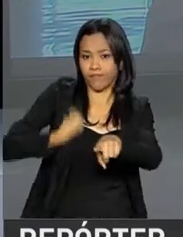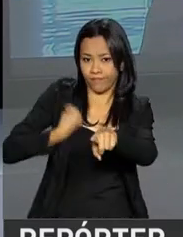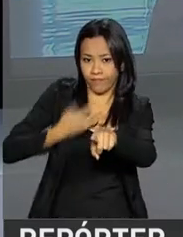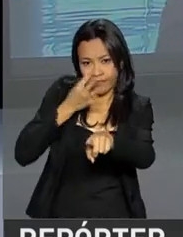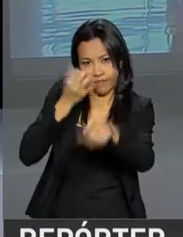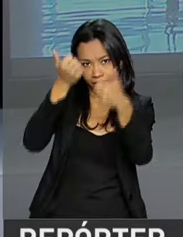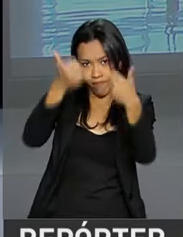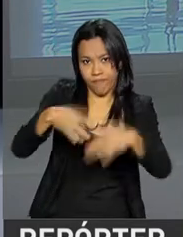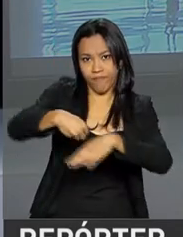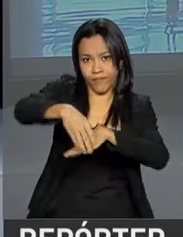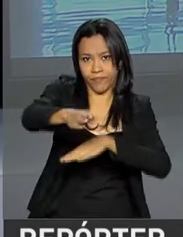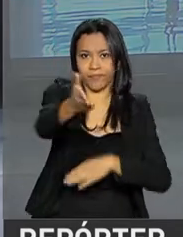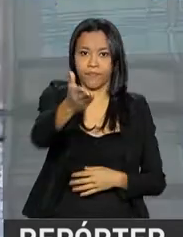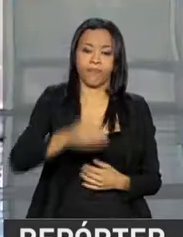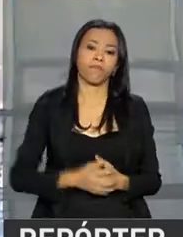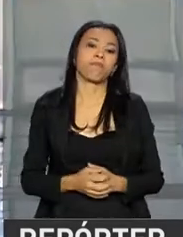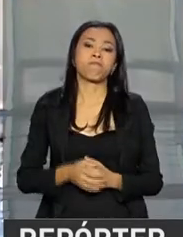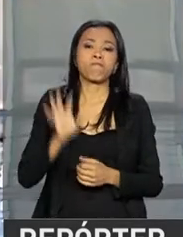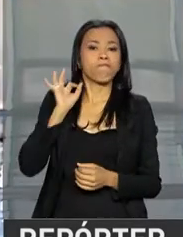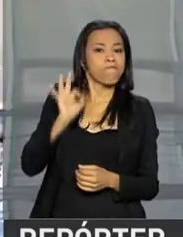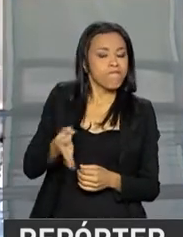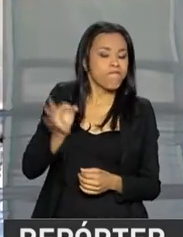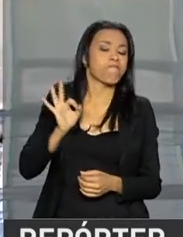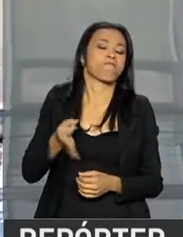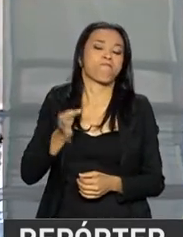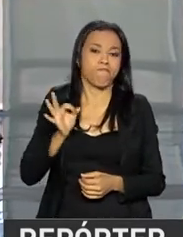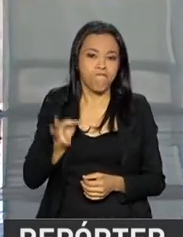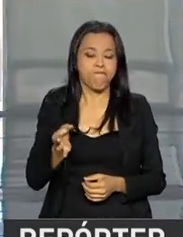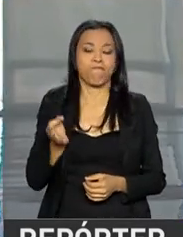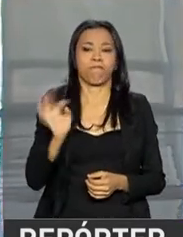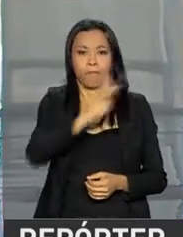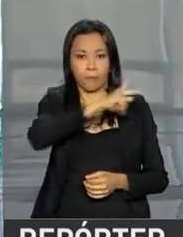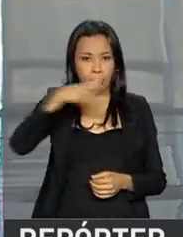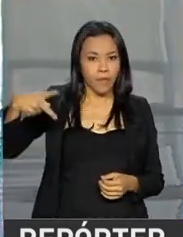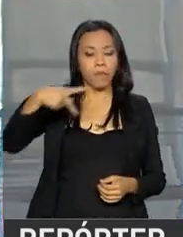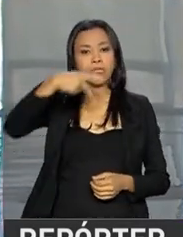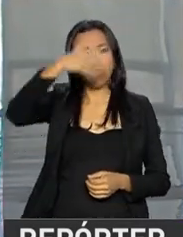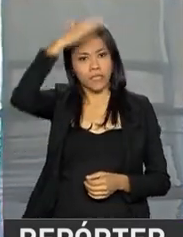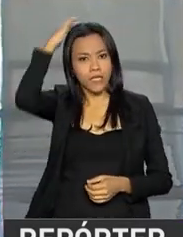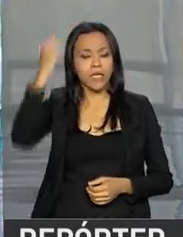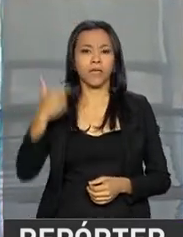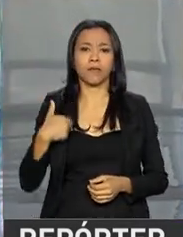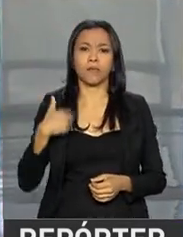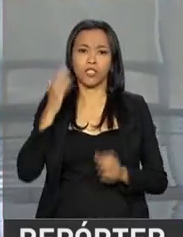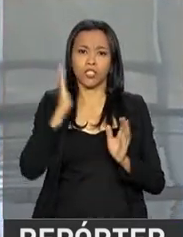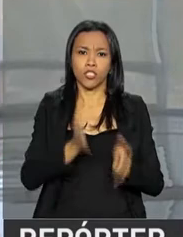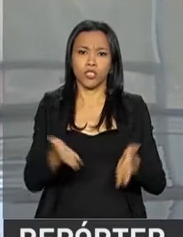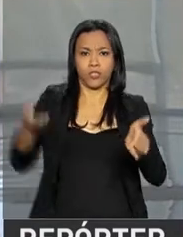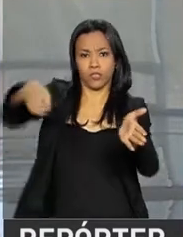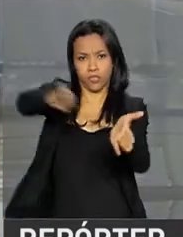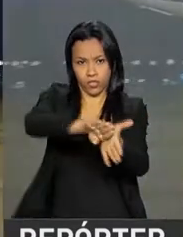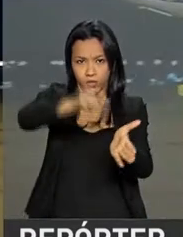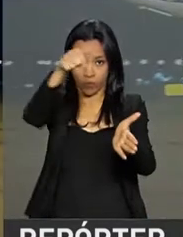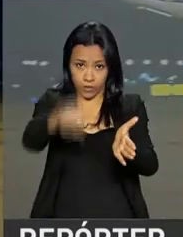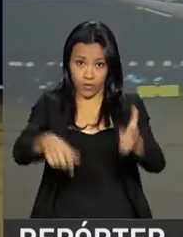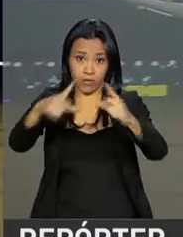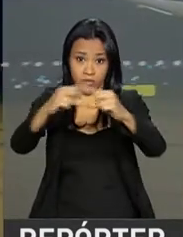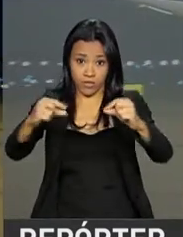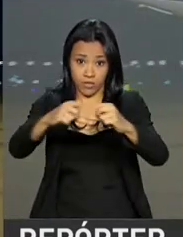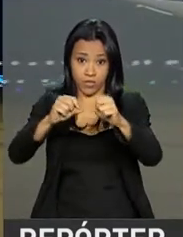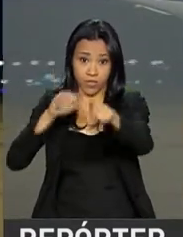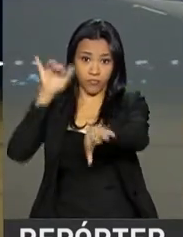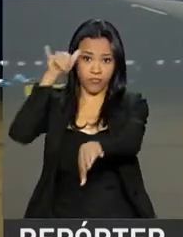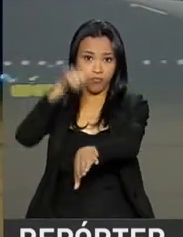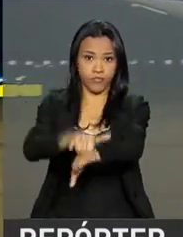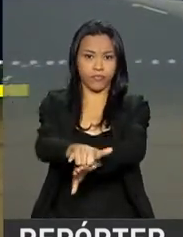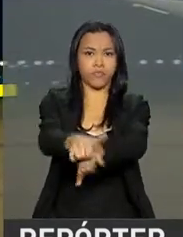olá carolina é isso mesmo olha o presidente michel temer desembarcou na base aérea de brasília a